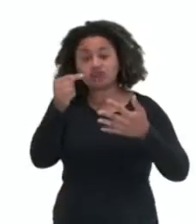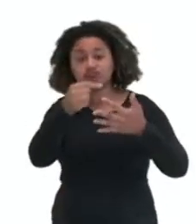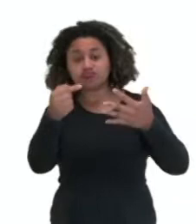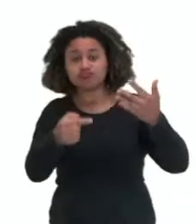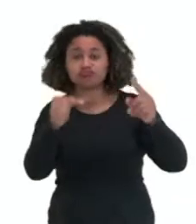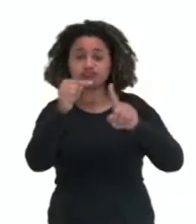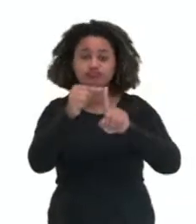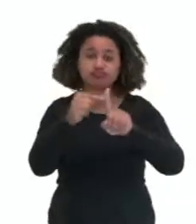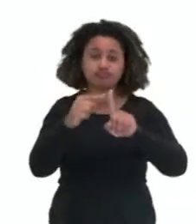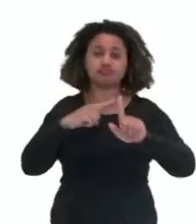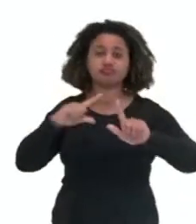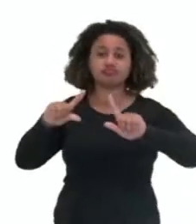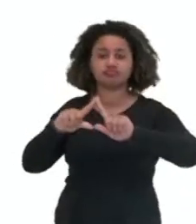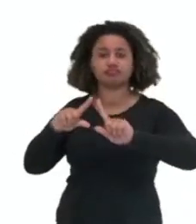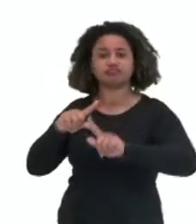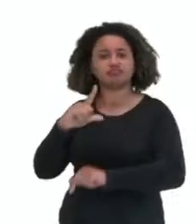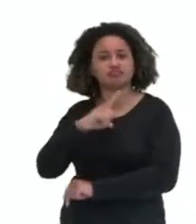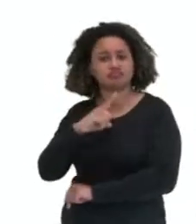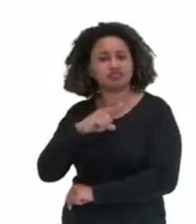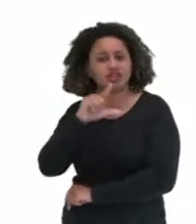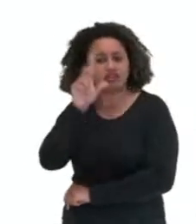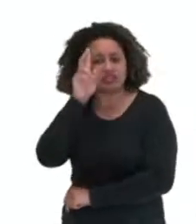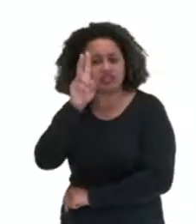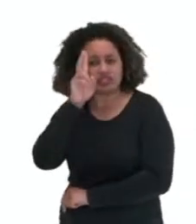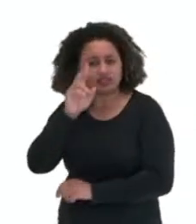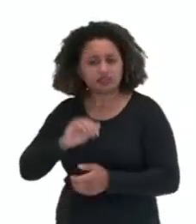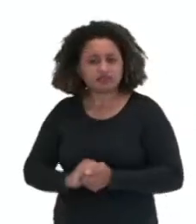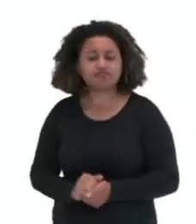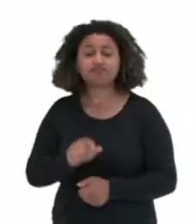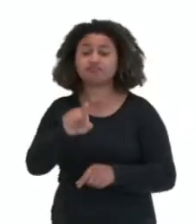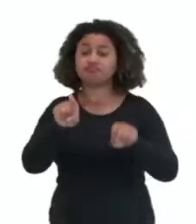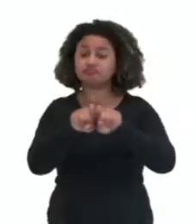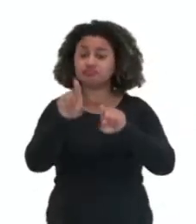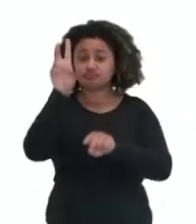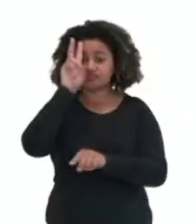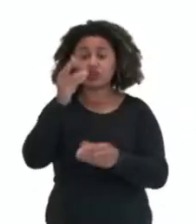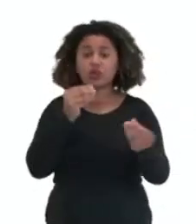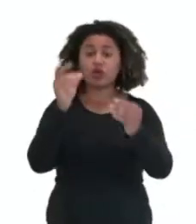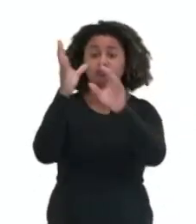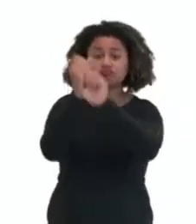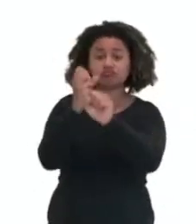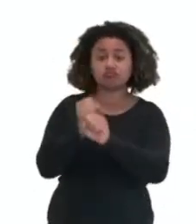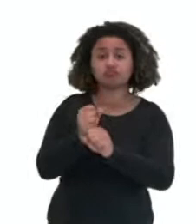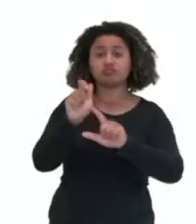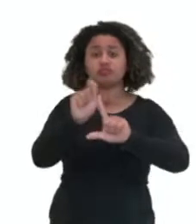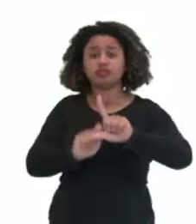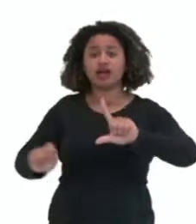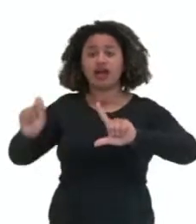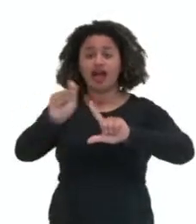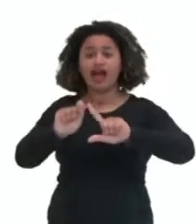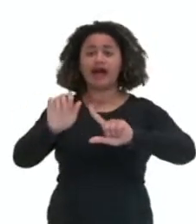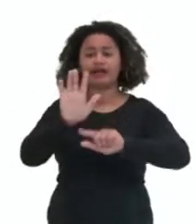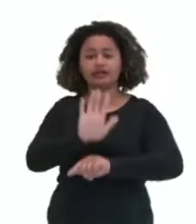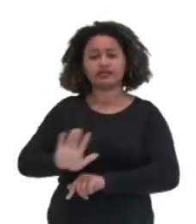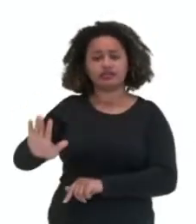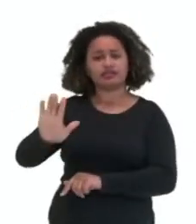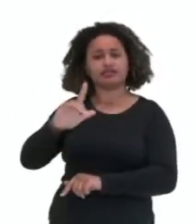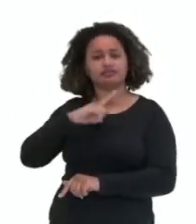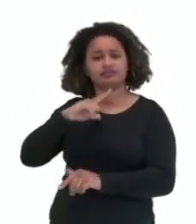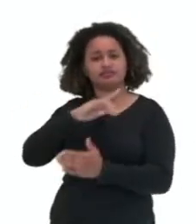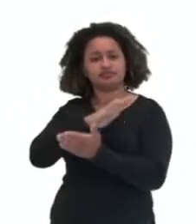classificamos os tipos de triângulos? Lembra ainda como calculamos a área de uma superfície